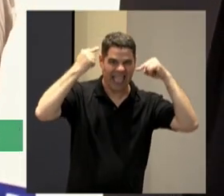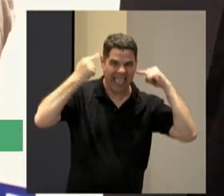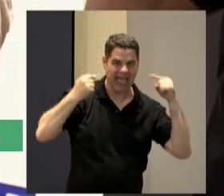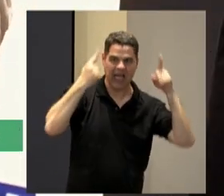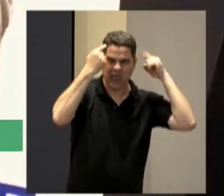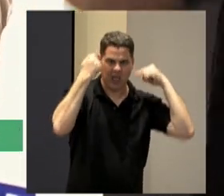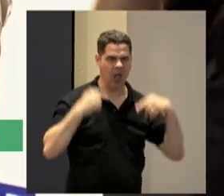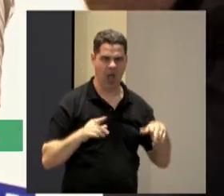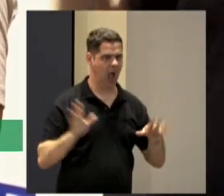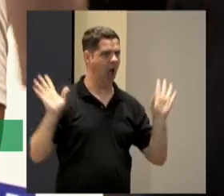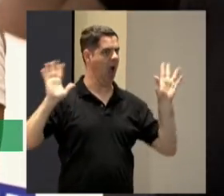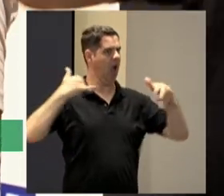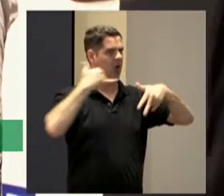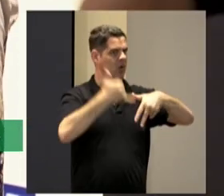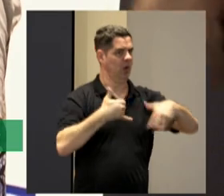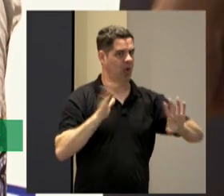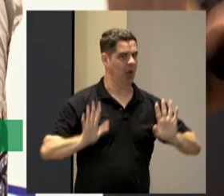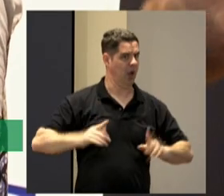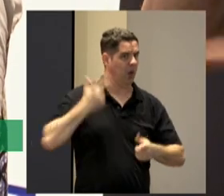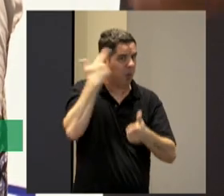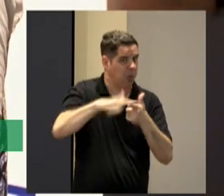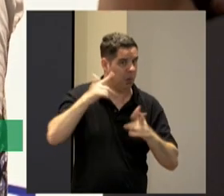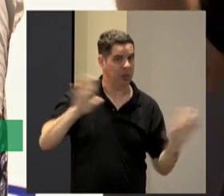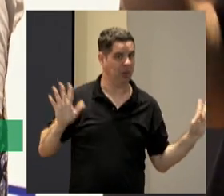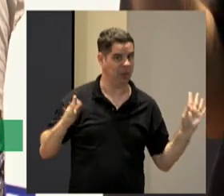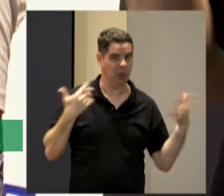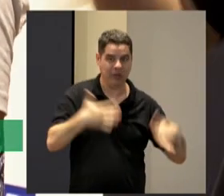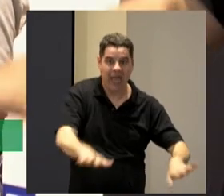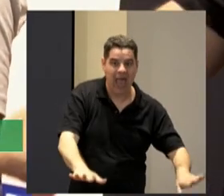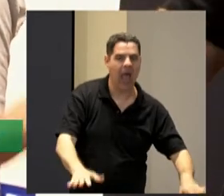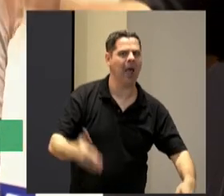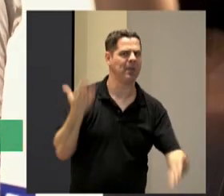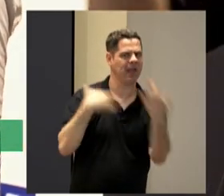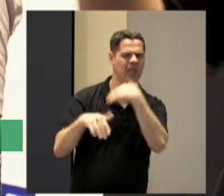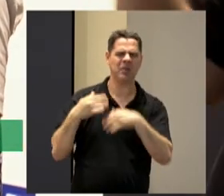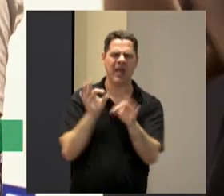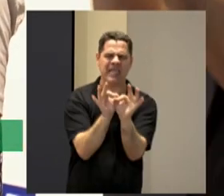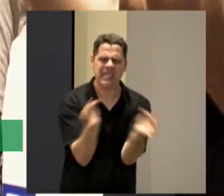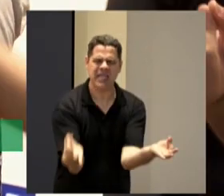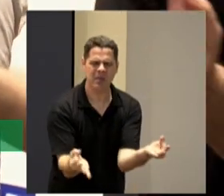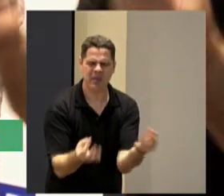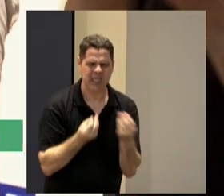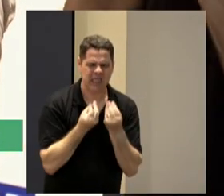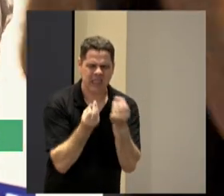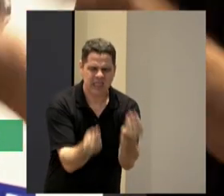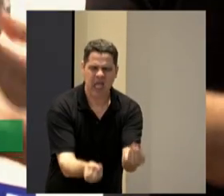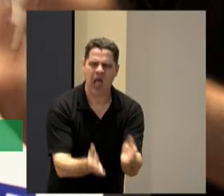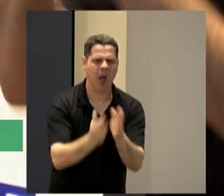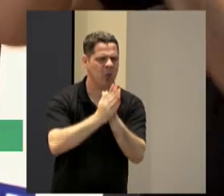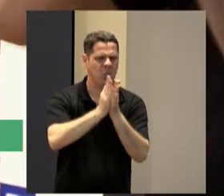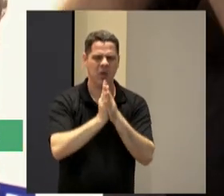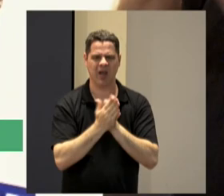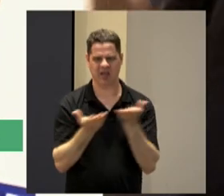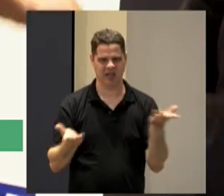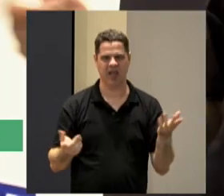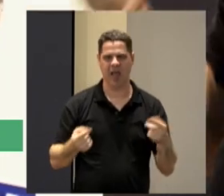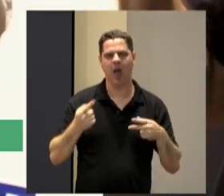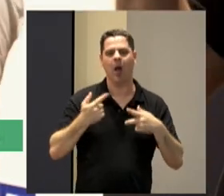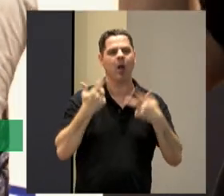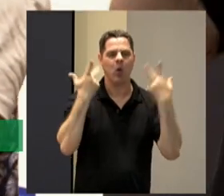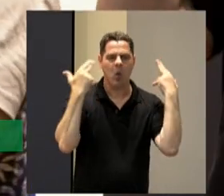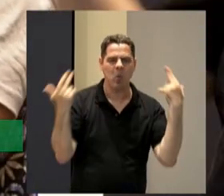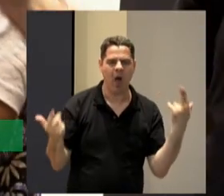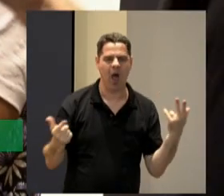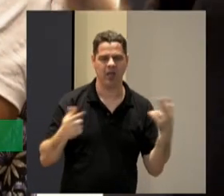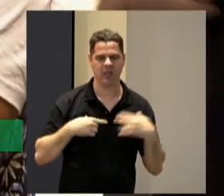Nossa Senhora! Foi um problema muito sério. Para uma coisa muito simples. A professora naturalizava a ideia